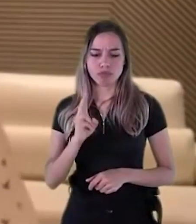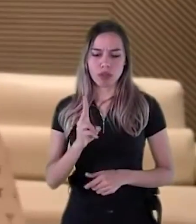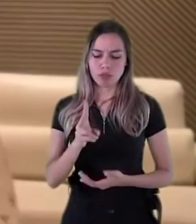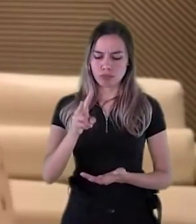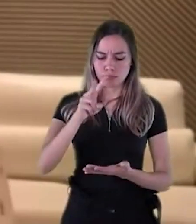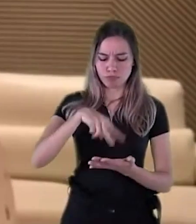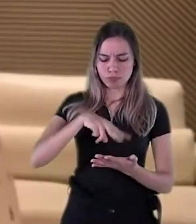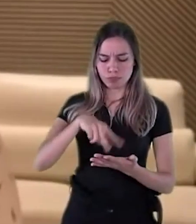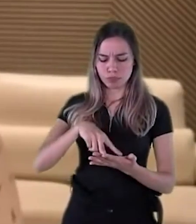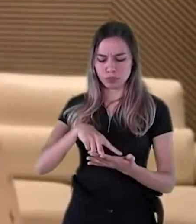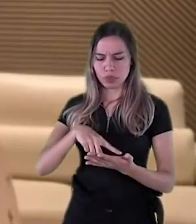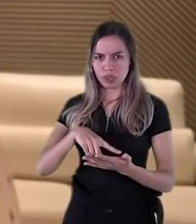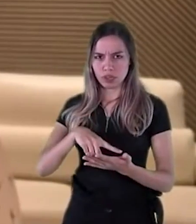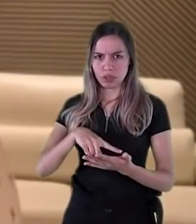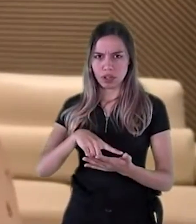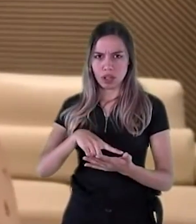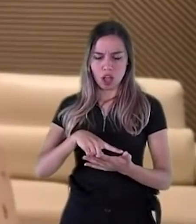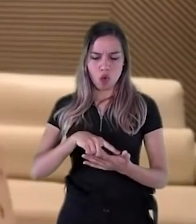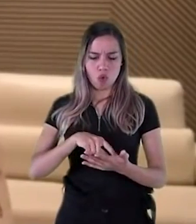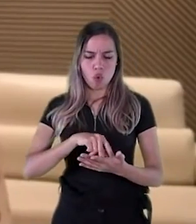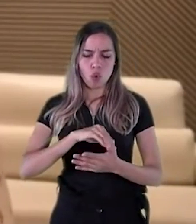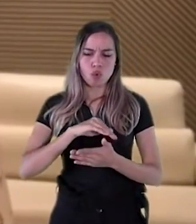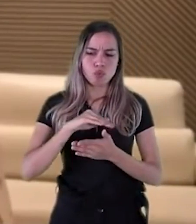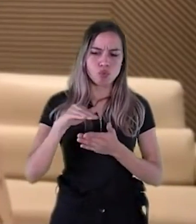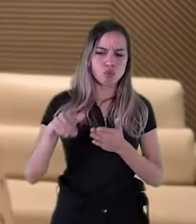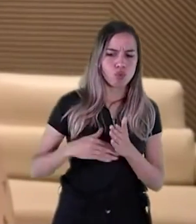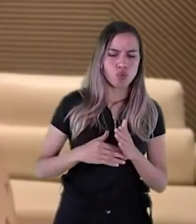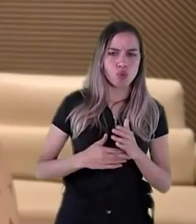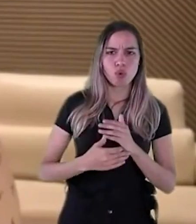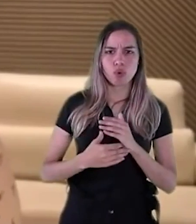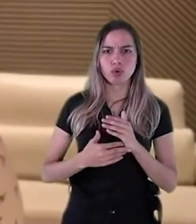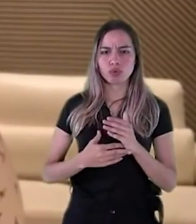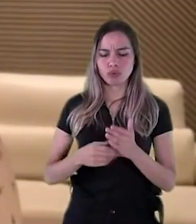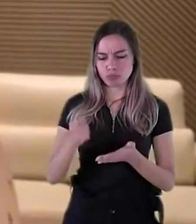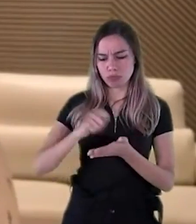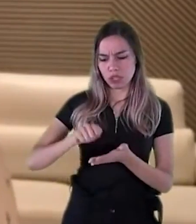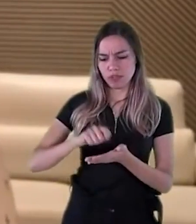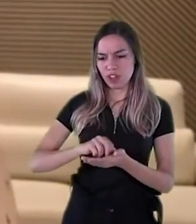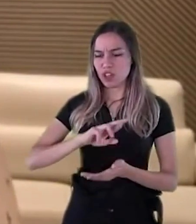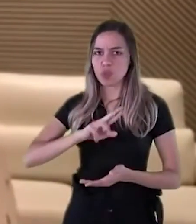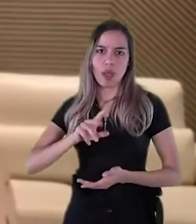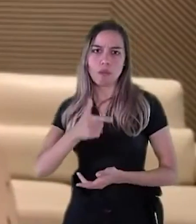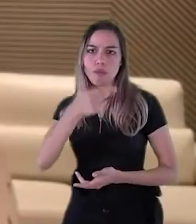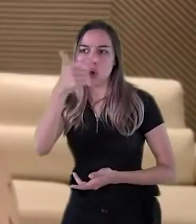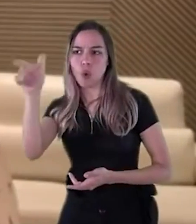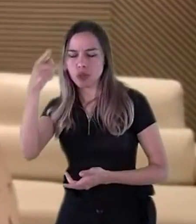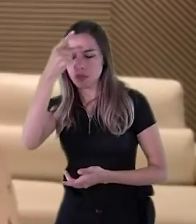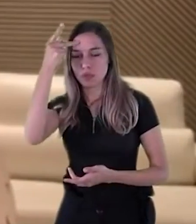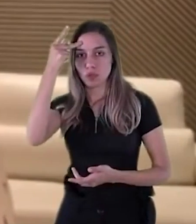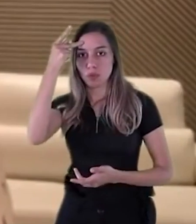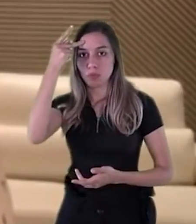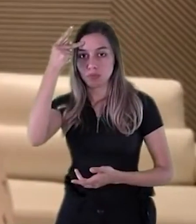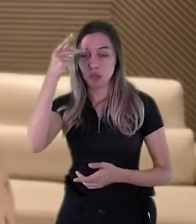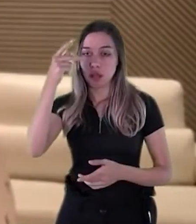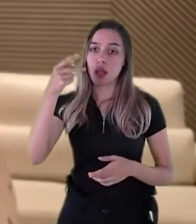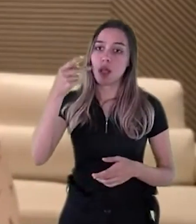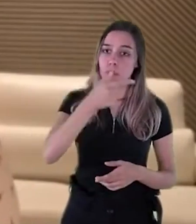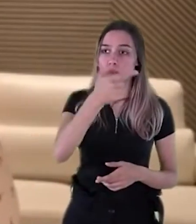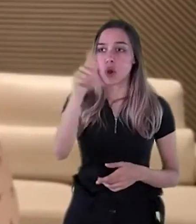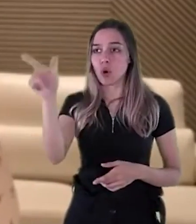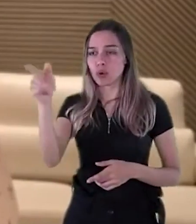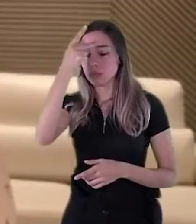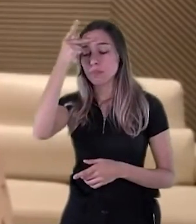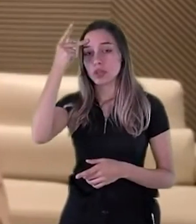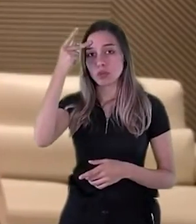que eu penso é para o outro, nem tudo aquilo que eu sinto é para o outro. Então, tomar a decisão de que isso é publicável, isso